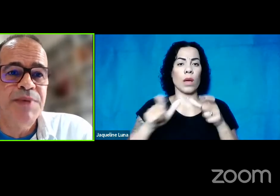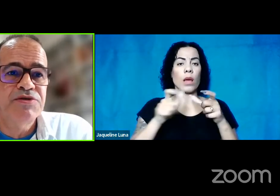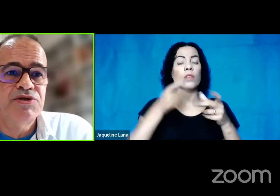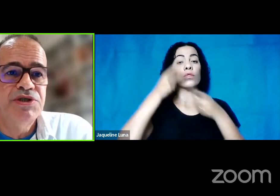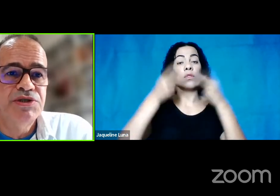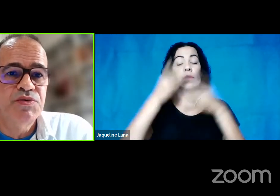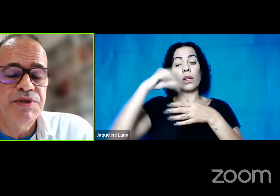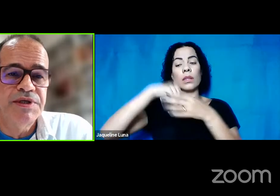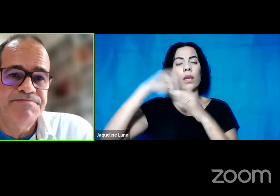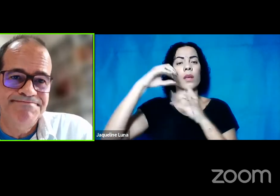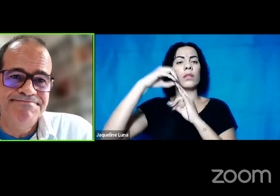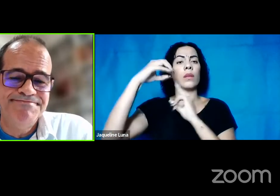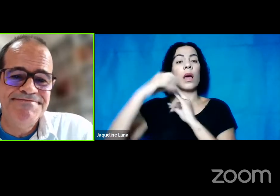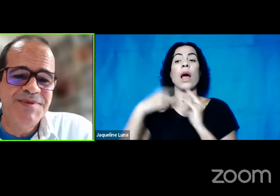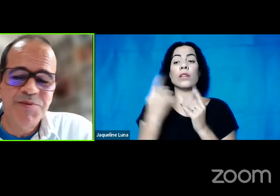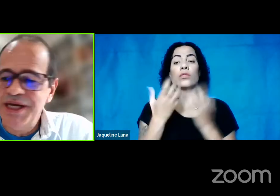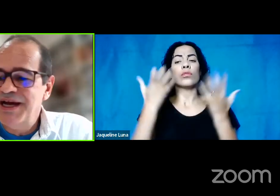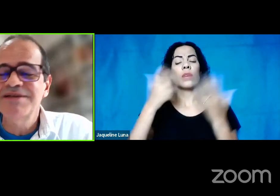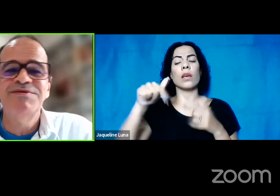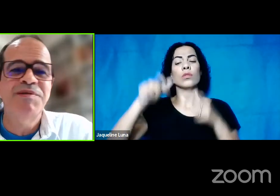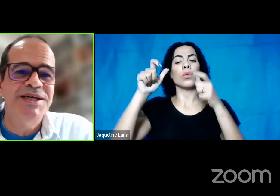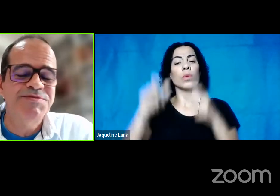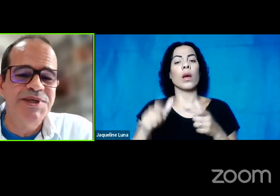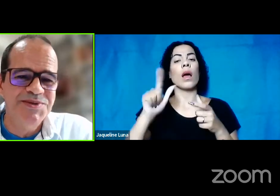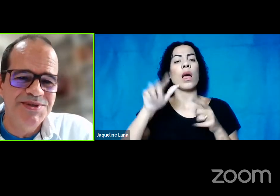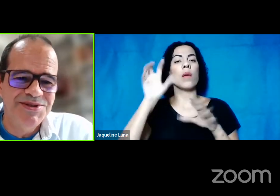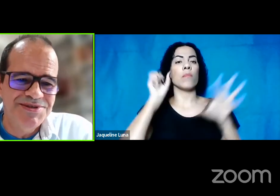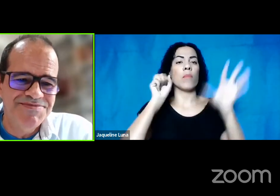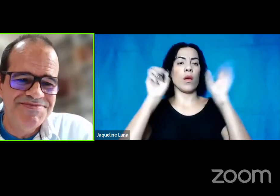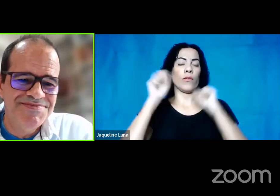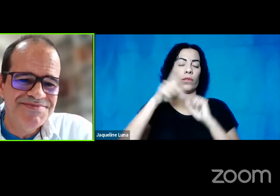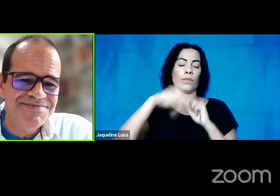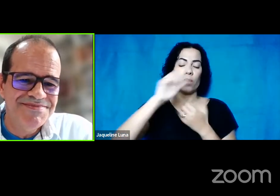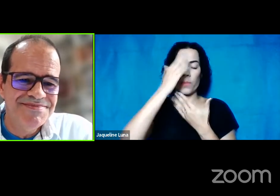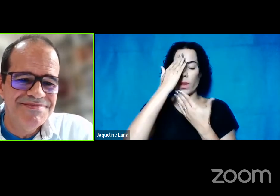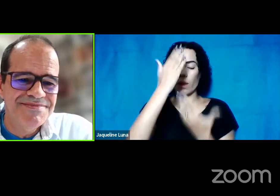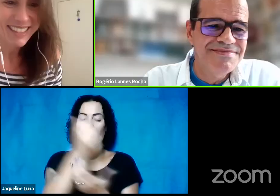que eles sejam espaços de escuta. Obrigado, um abraço para todos.